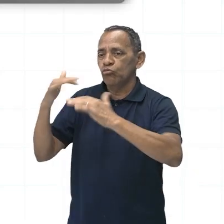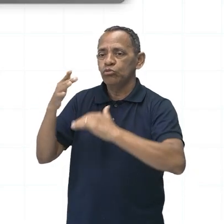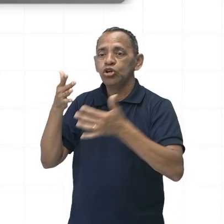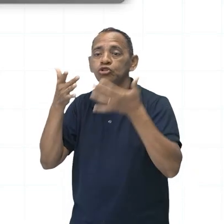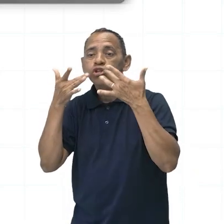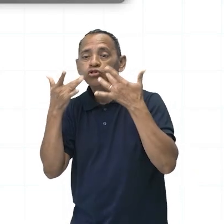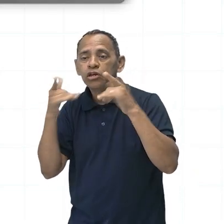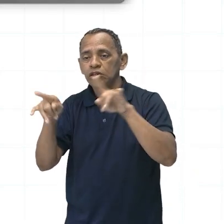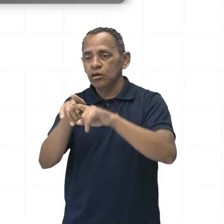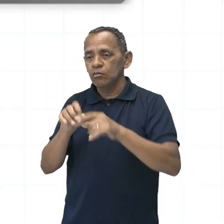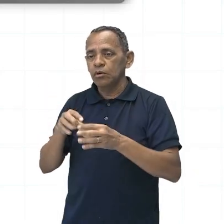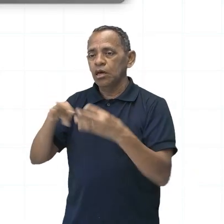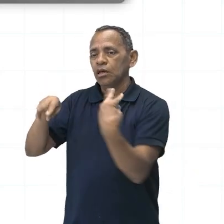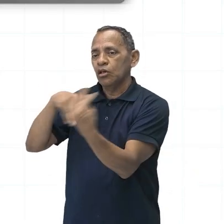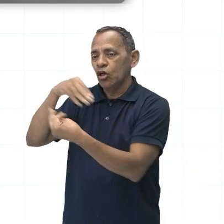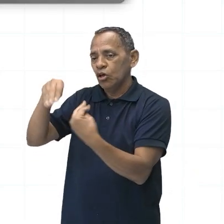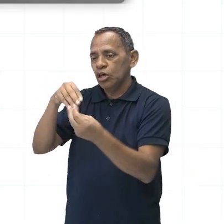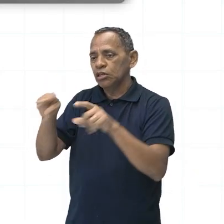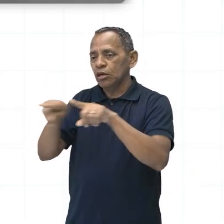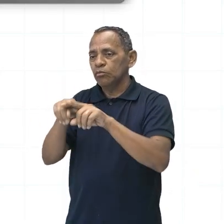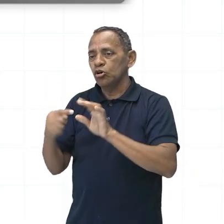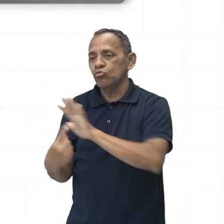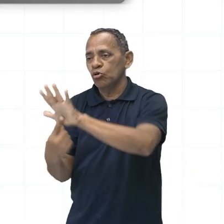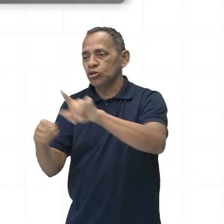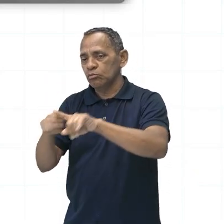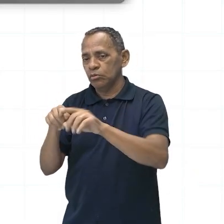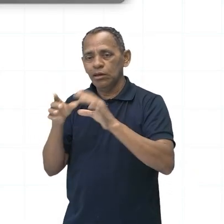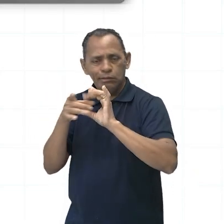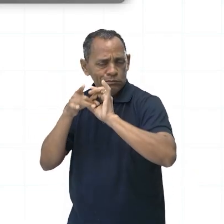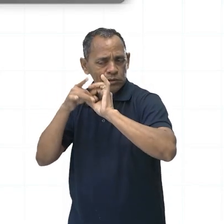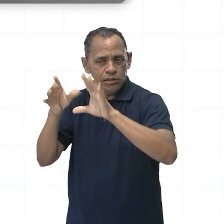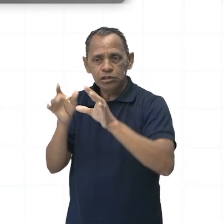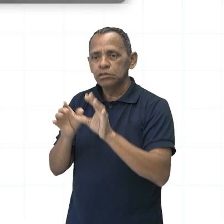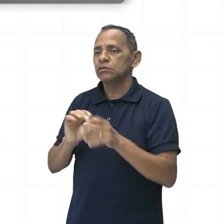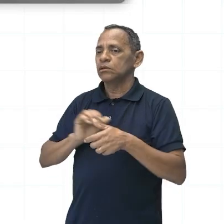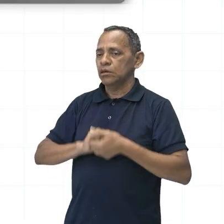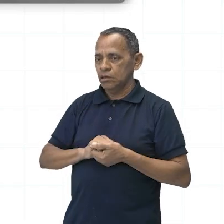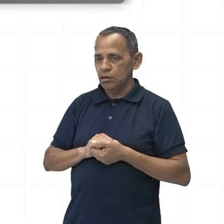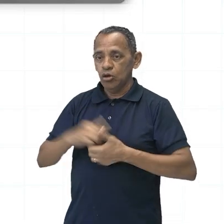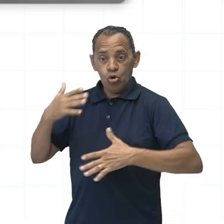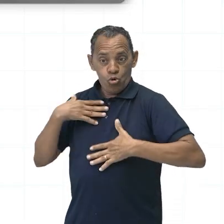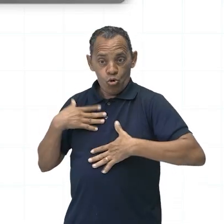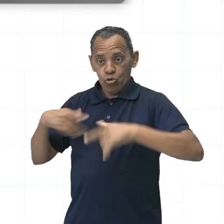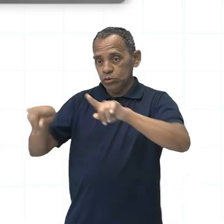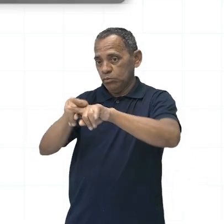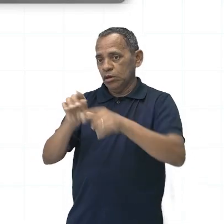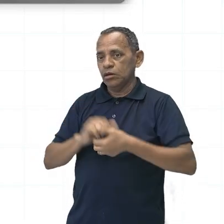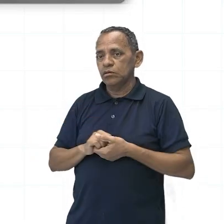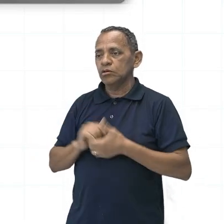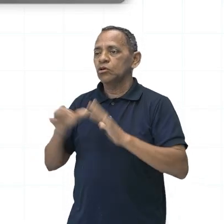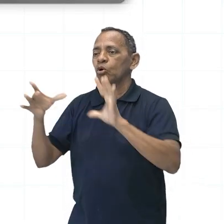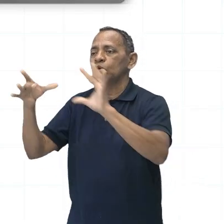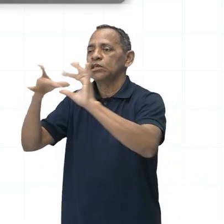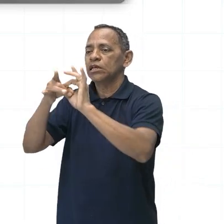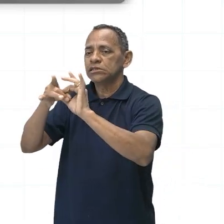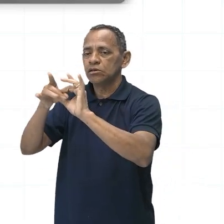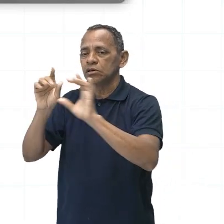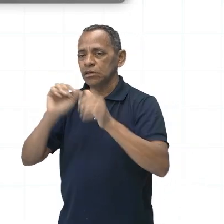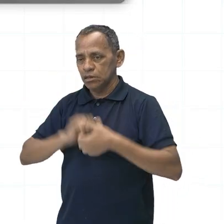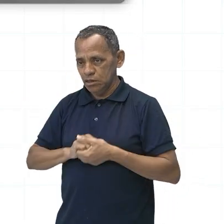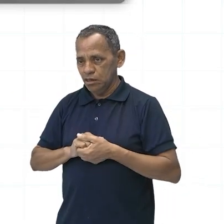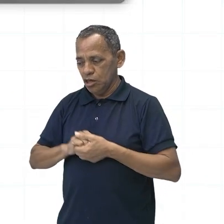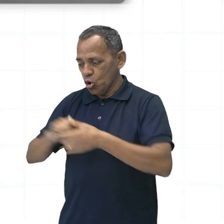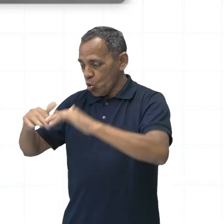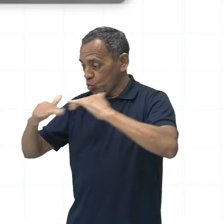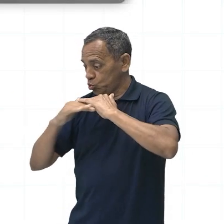naturais, fluidos e expressivos, permitindo maior liberdade corporal, conexão com o chão.